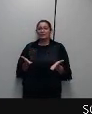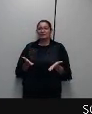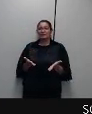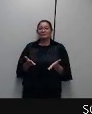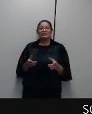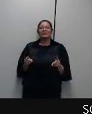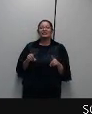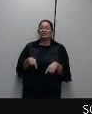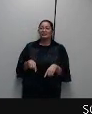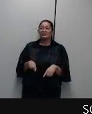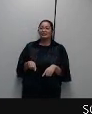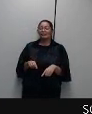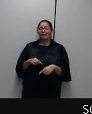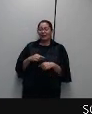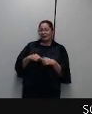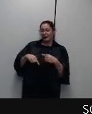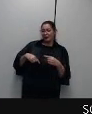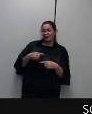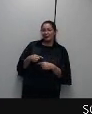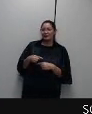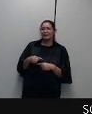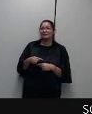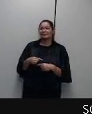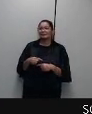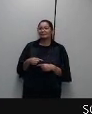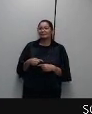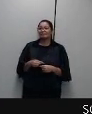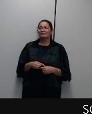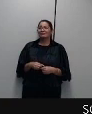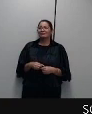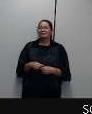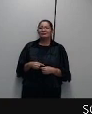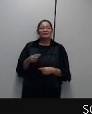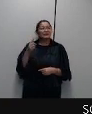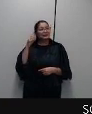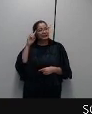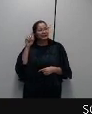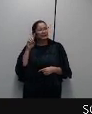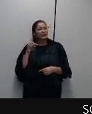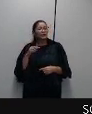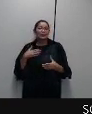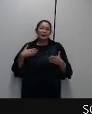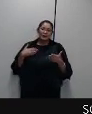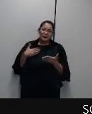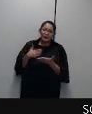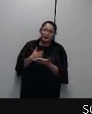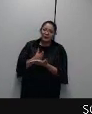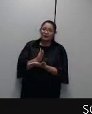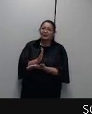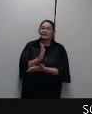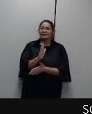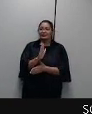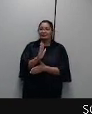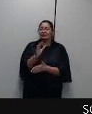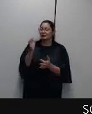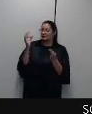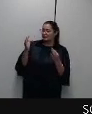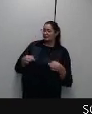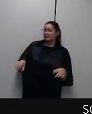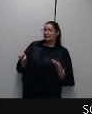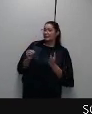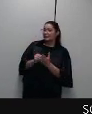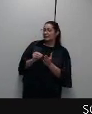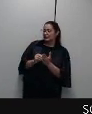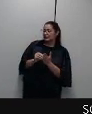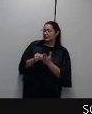outra não pode ser a conclusão senão o provimento do recurso especial que tá contribuindo não só para